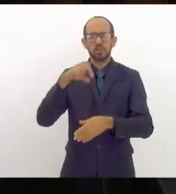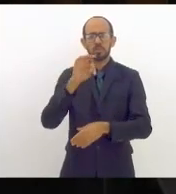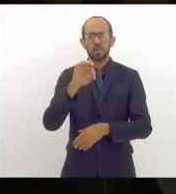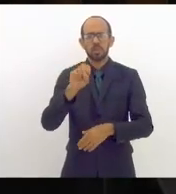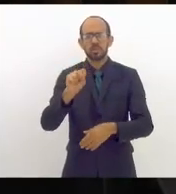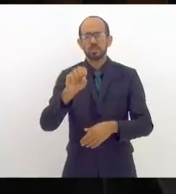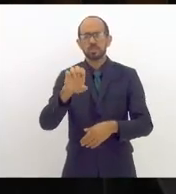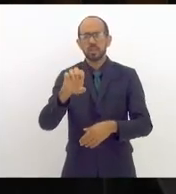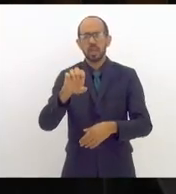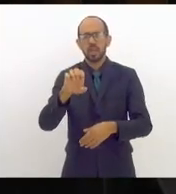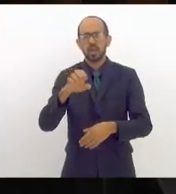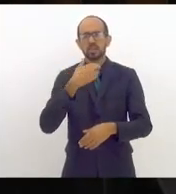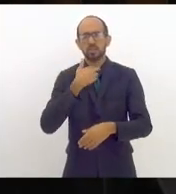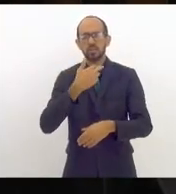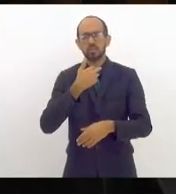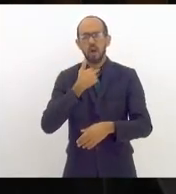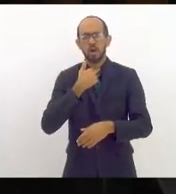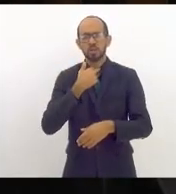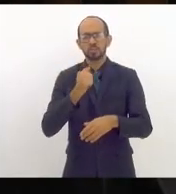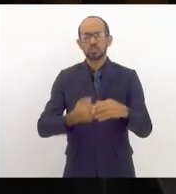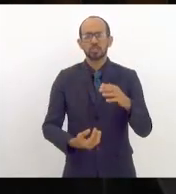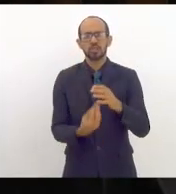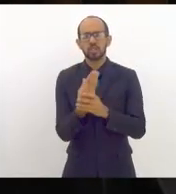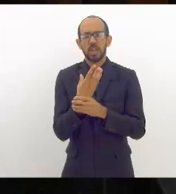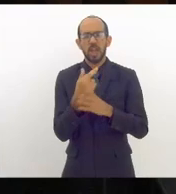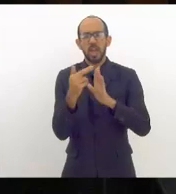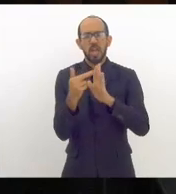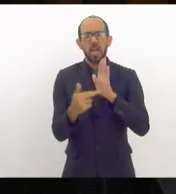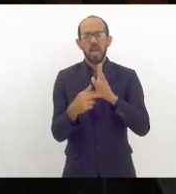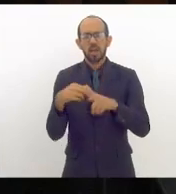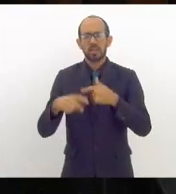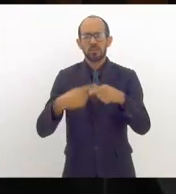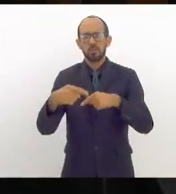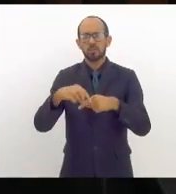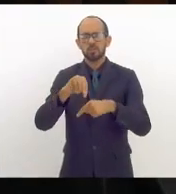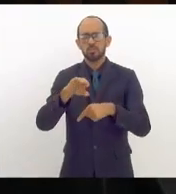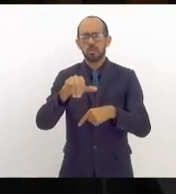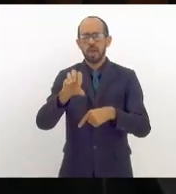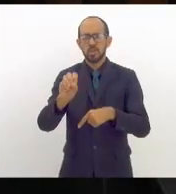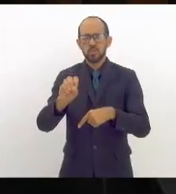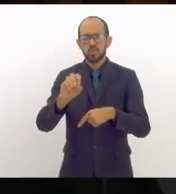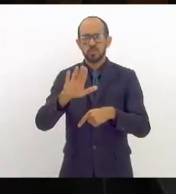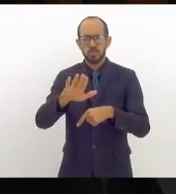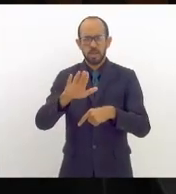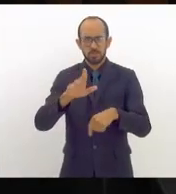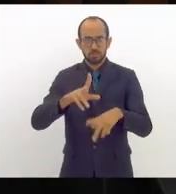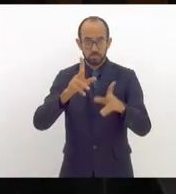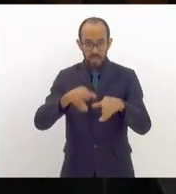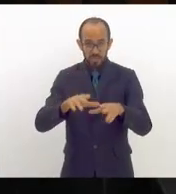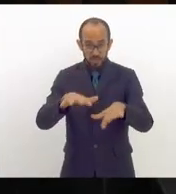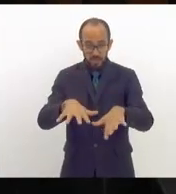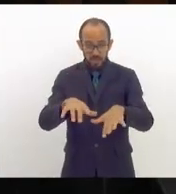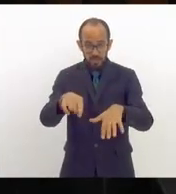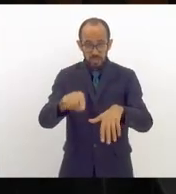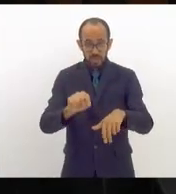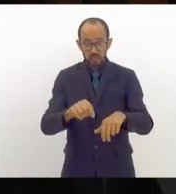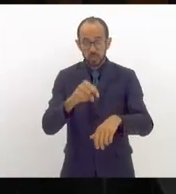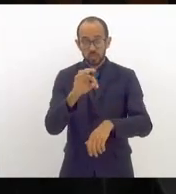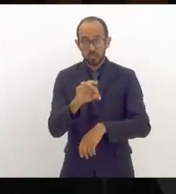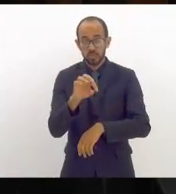regulamentar o que quer que seja pós Maio mas ainda assim durante o planeta eleitoral o